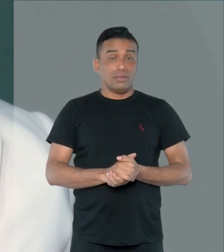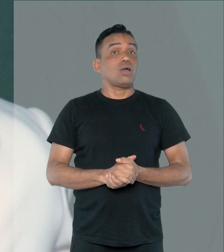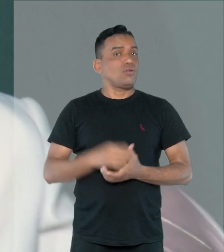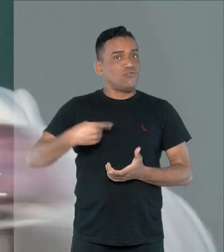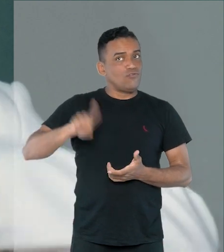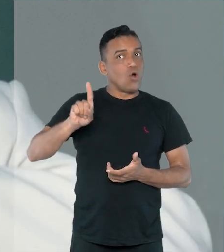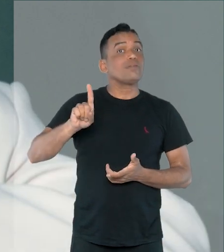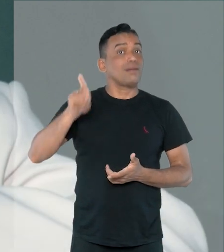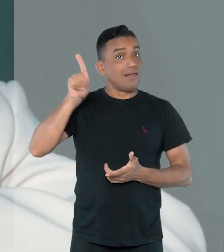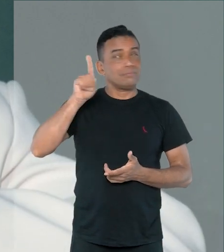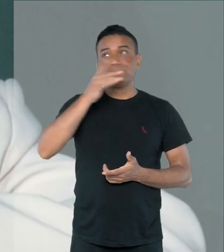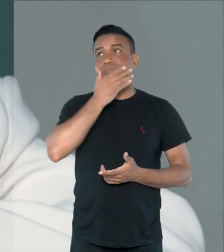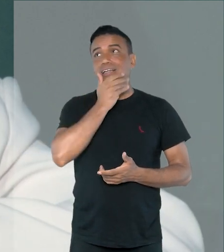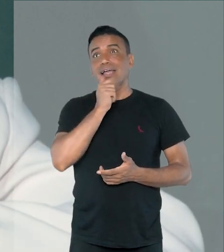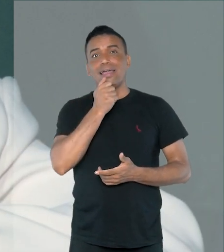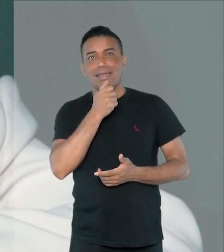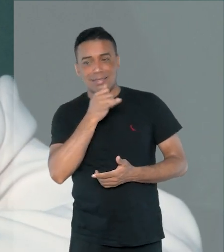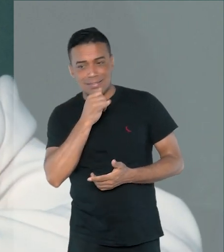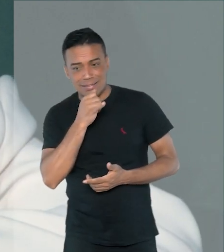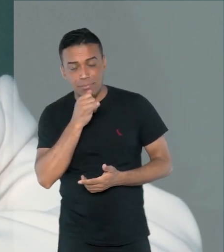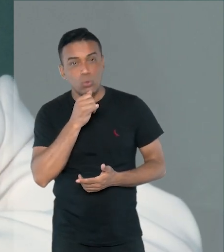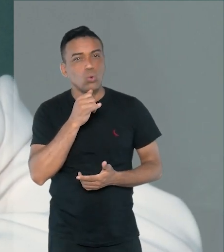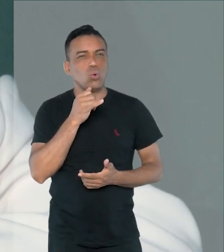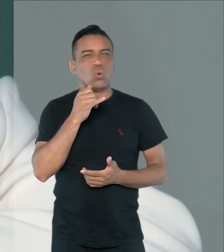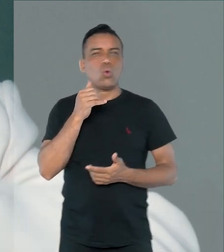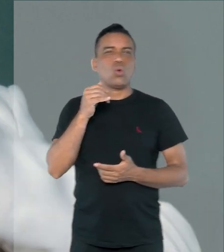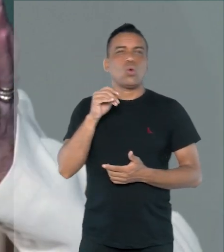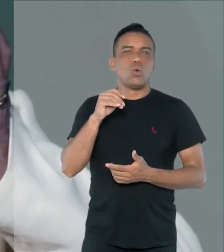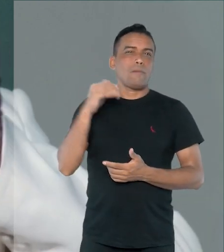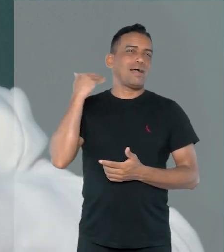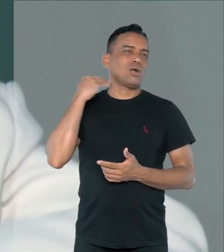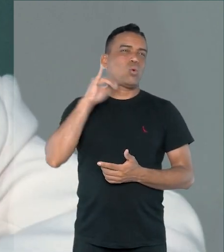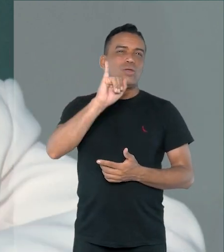do Itaú, como é que chama aquela família da Fundação...